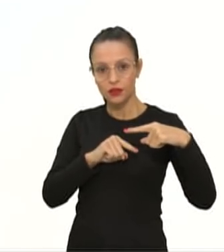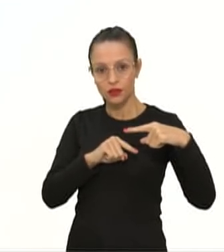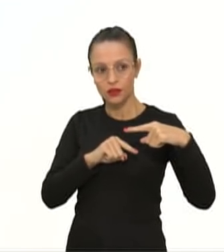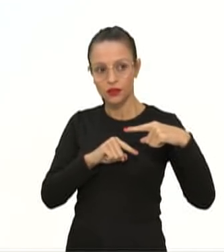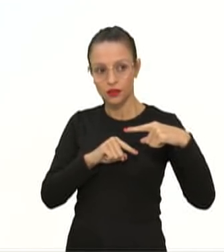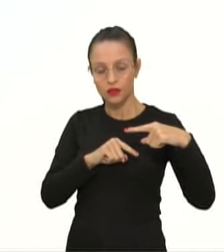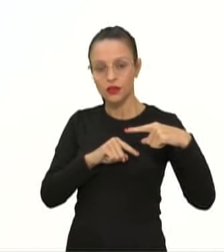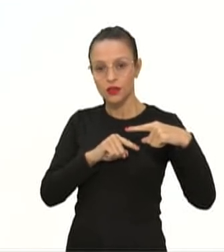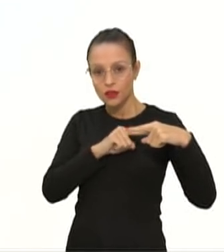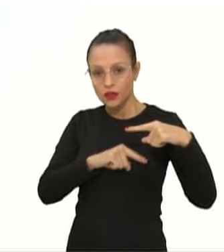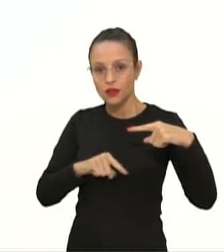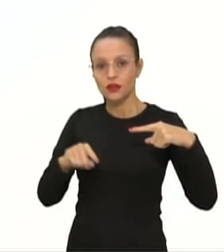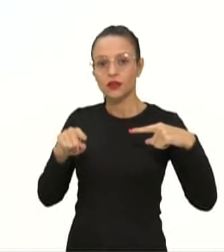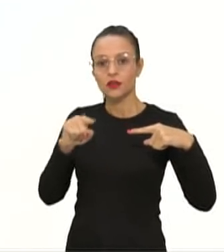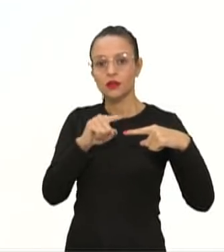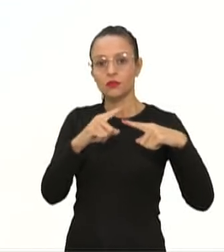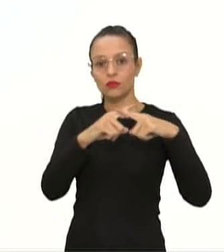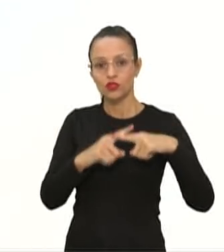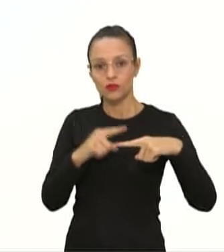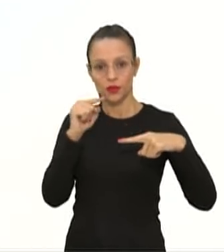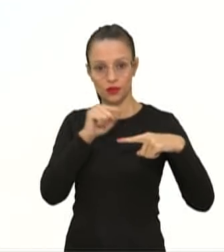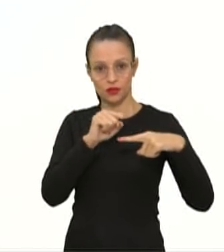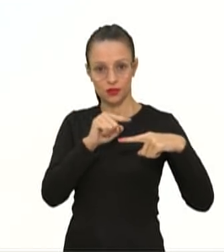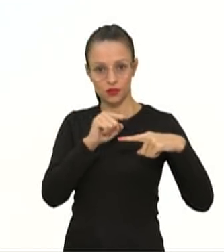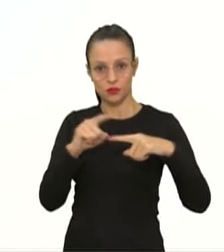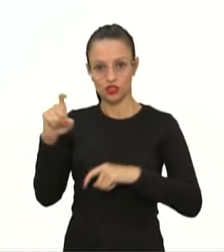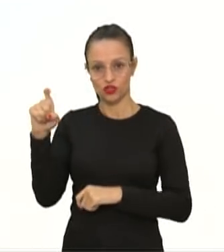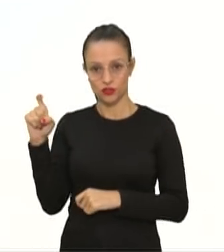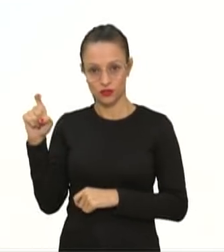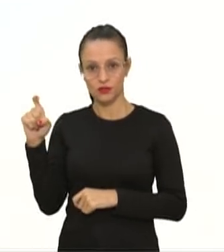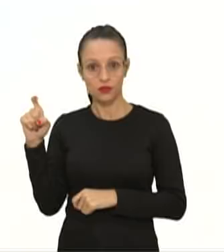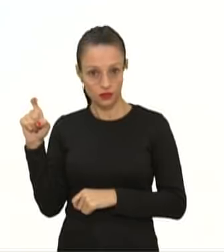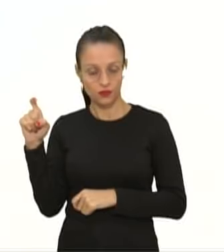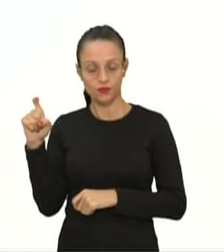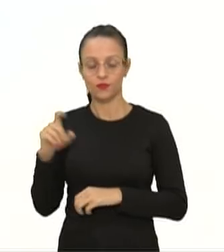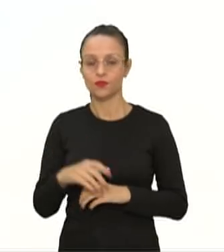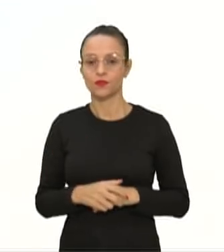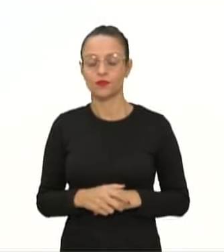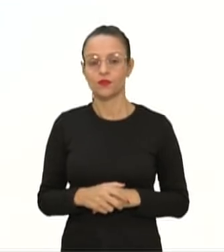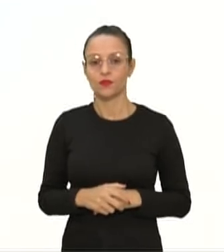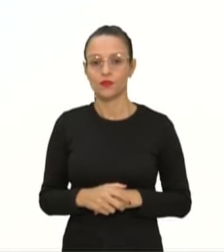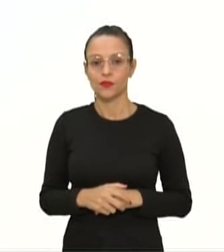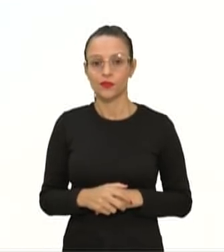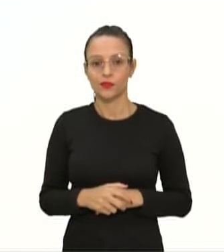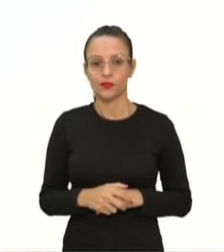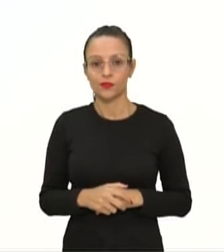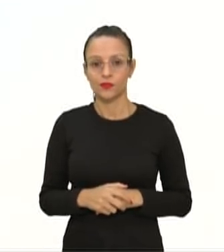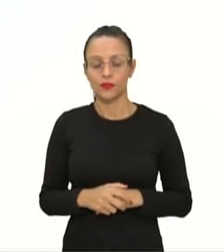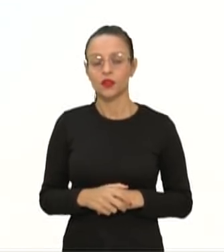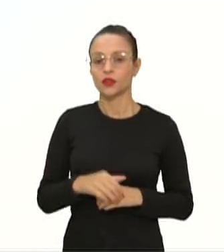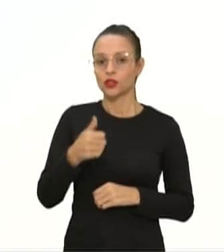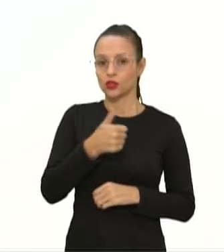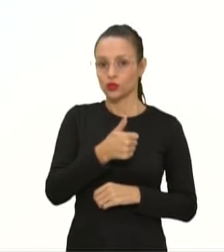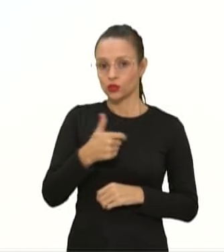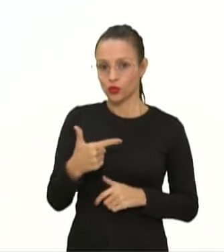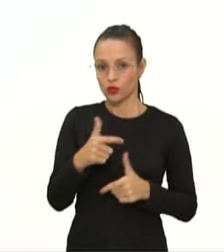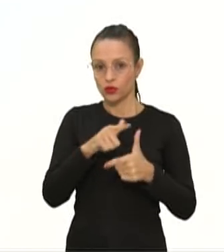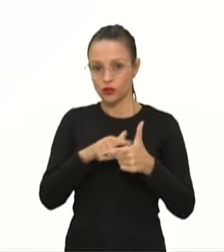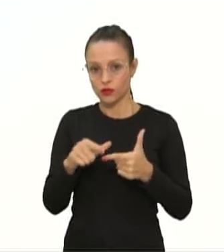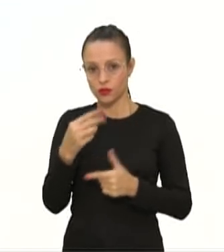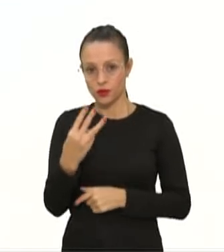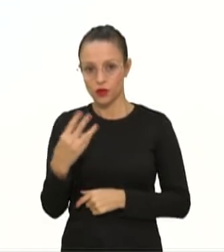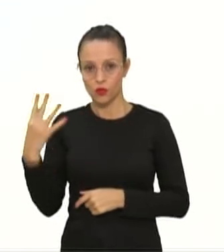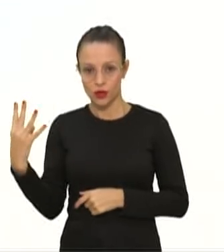o denominador, e multiplica pelo de cima, que é o x. Tá? Então dá uma olhada comigo. 12 dividido por 3 é